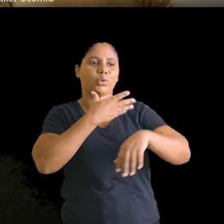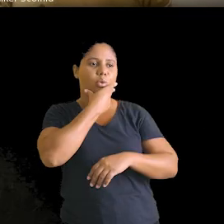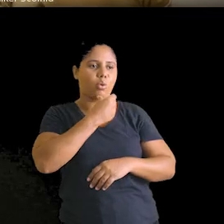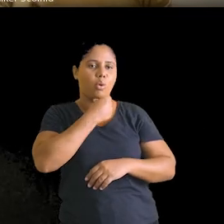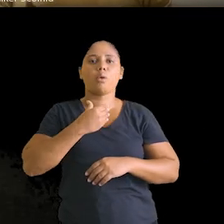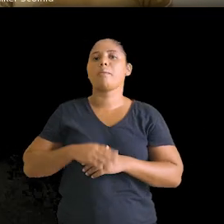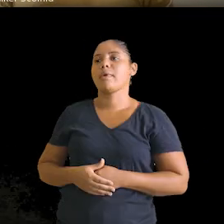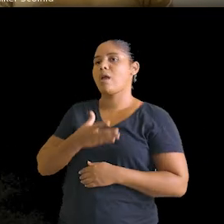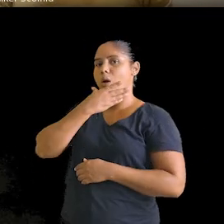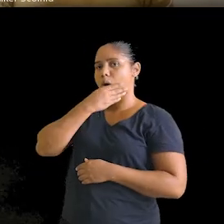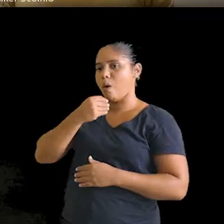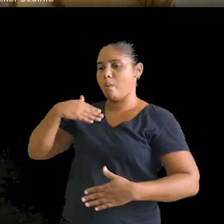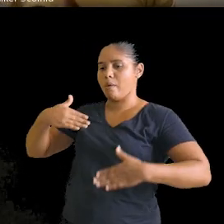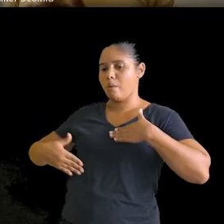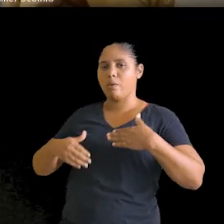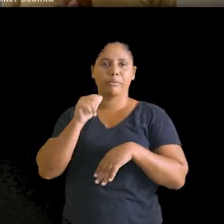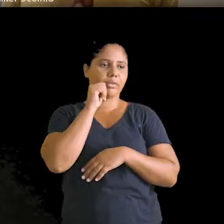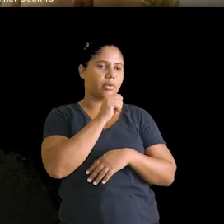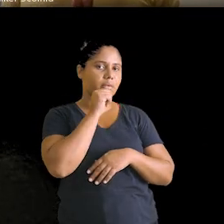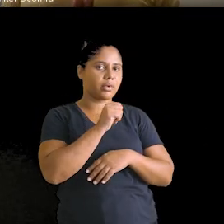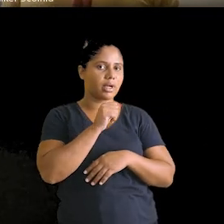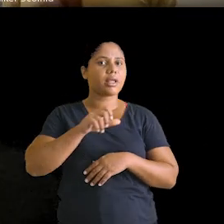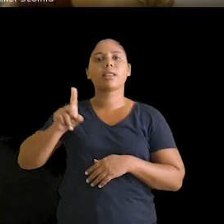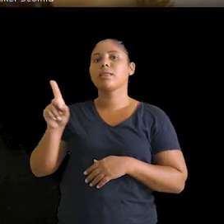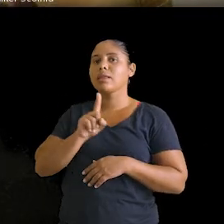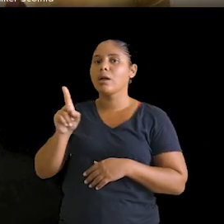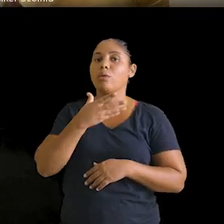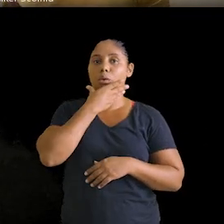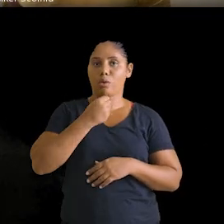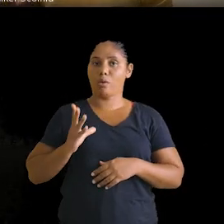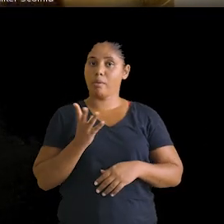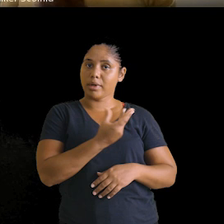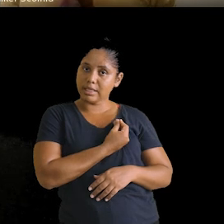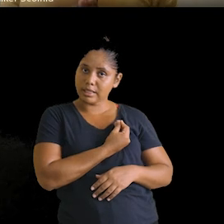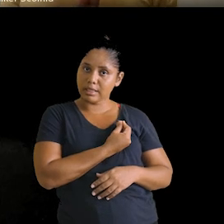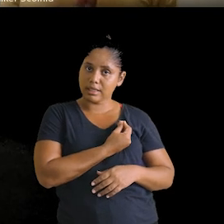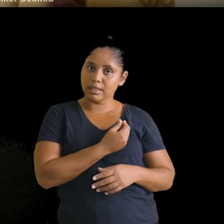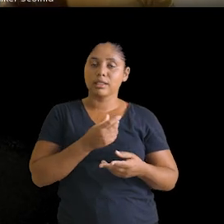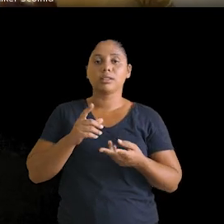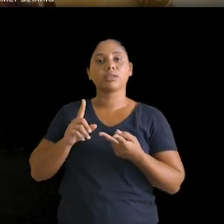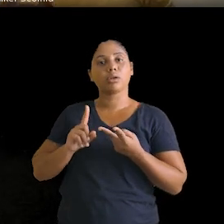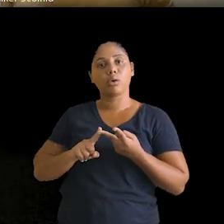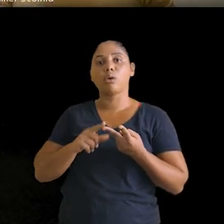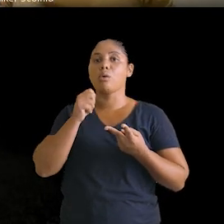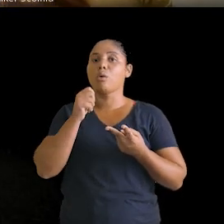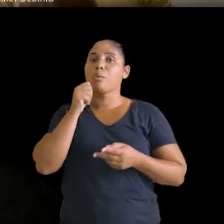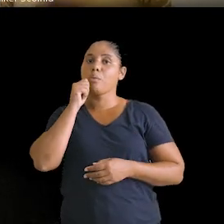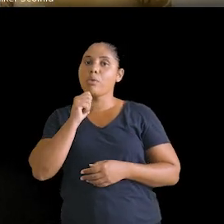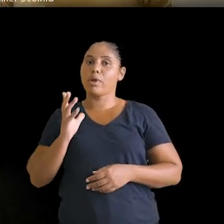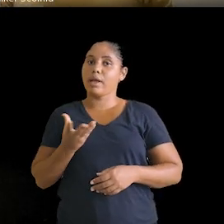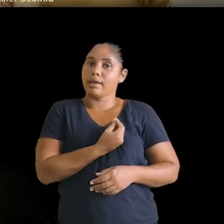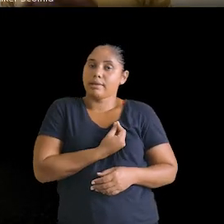com corpo de homem. Não, gente. A gente usa ou homem trans masculino, ou mulher trans e travesti. Dentro